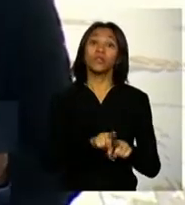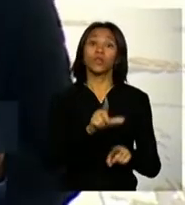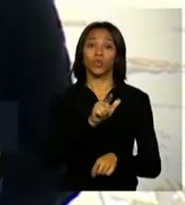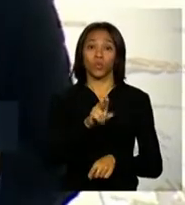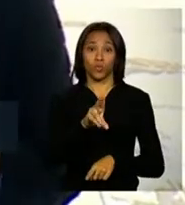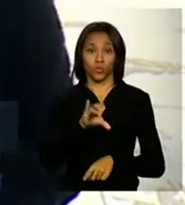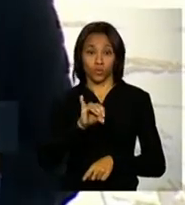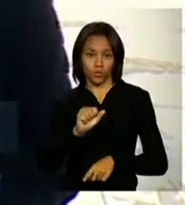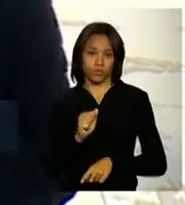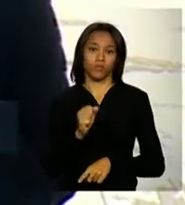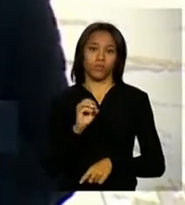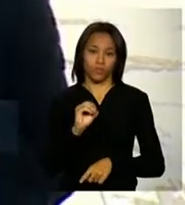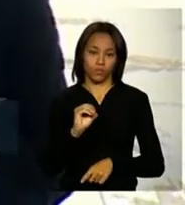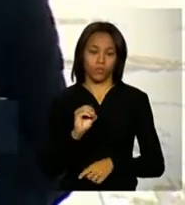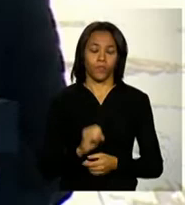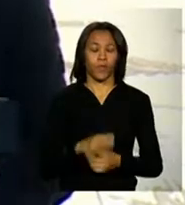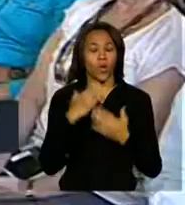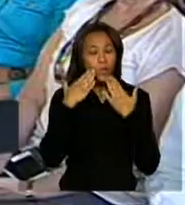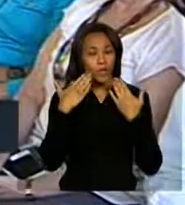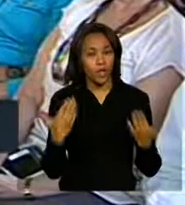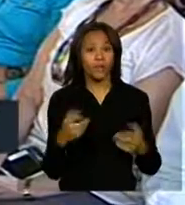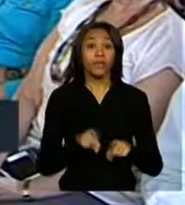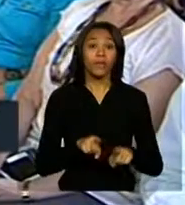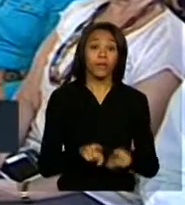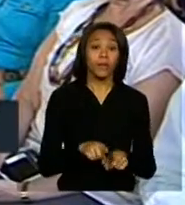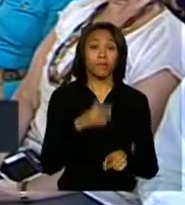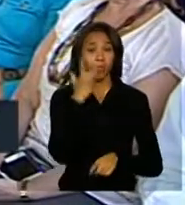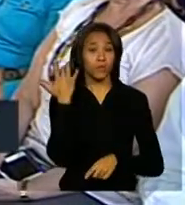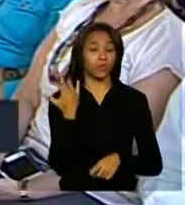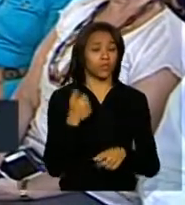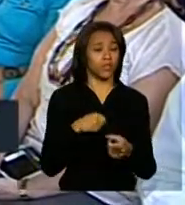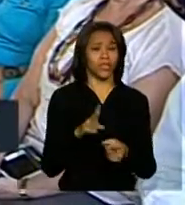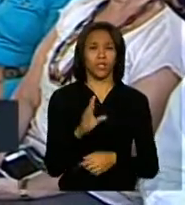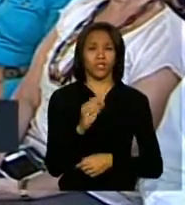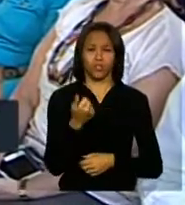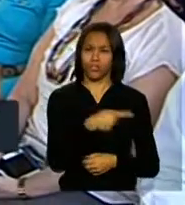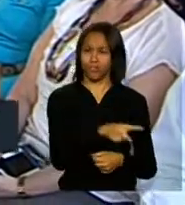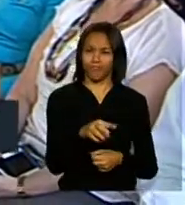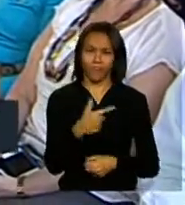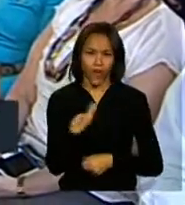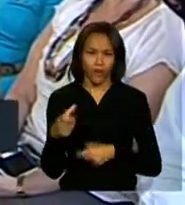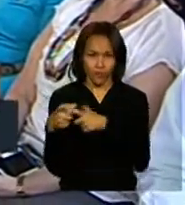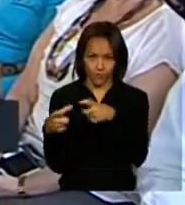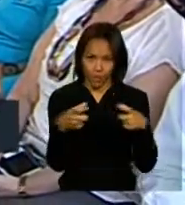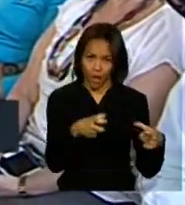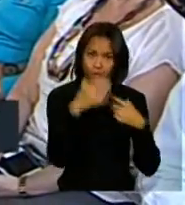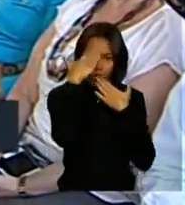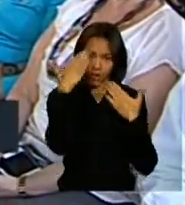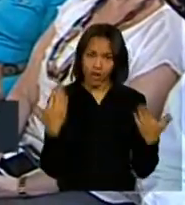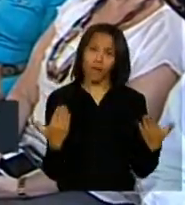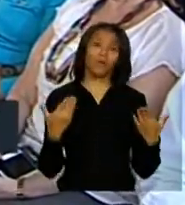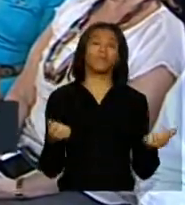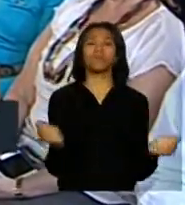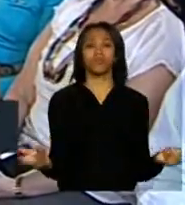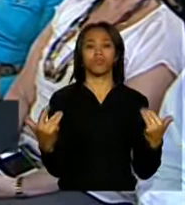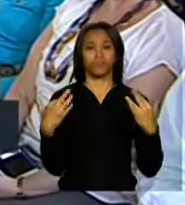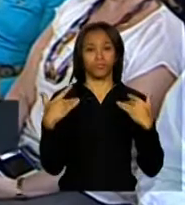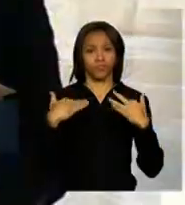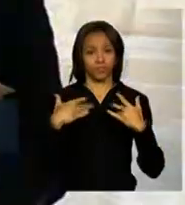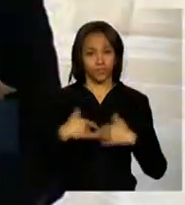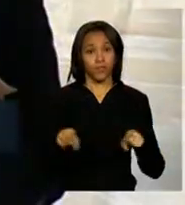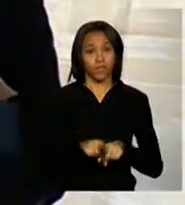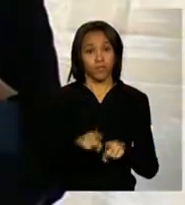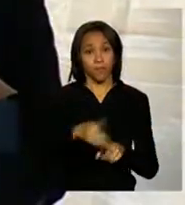enche de orgulho presença também dos pescadores da colônia Z 11 de Buritis e Unaí Muito obrigado senhor estarem conosco